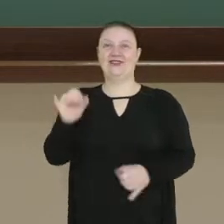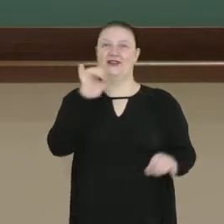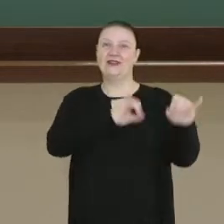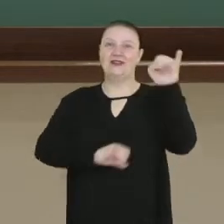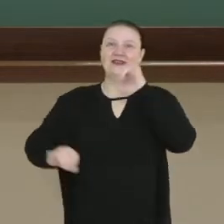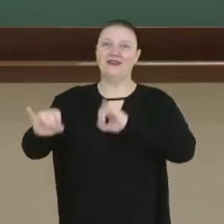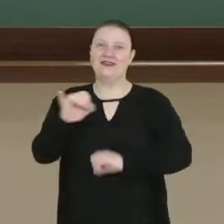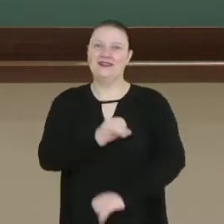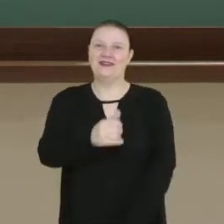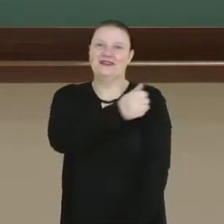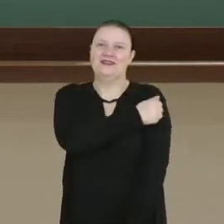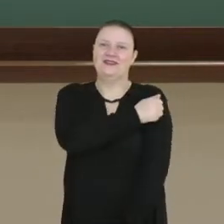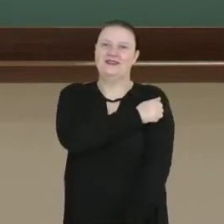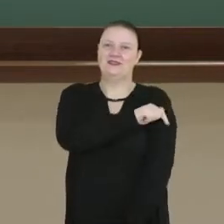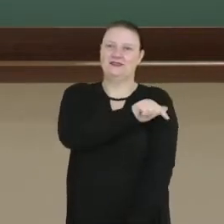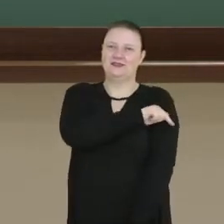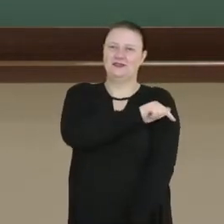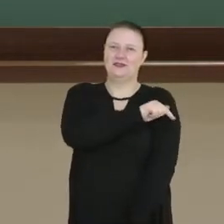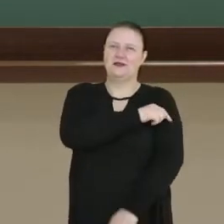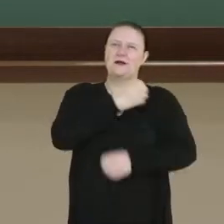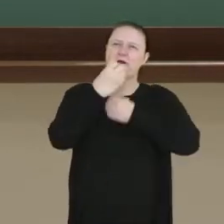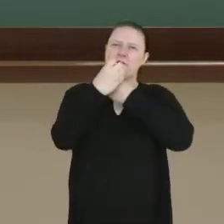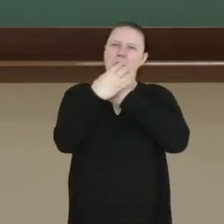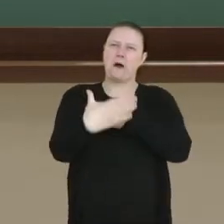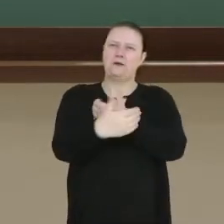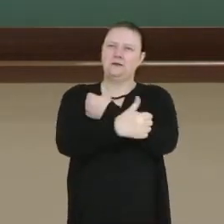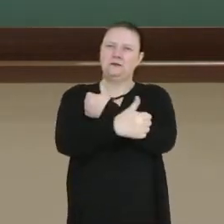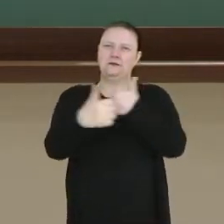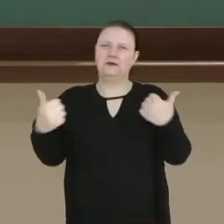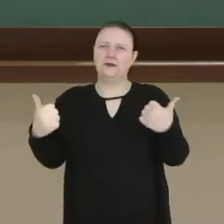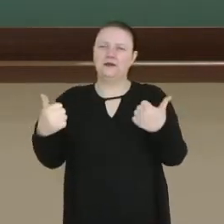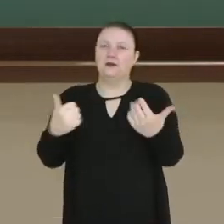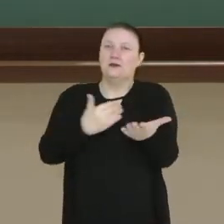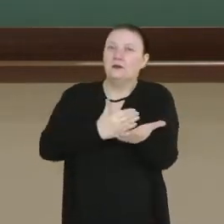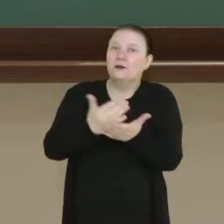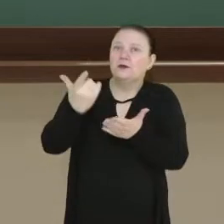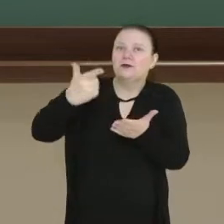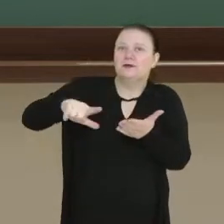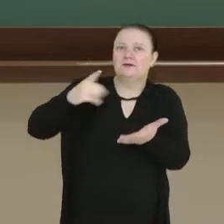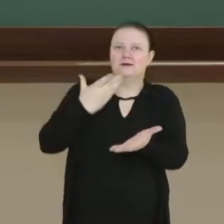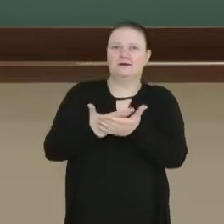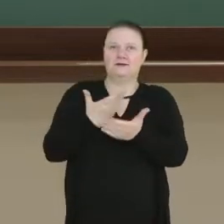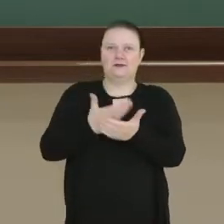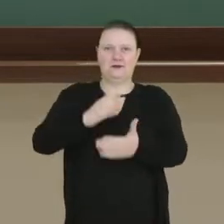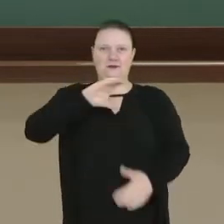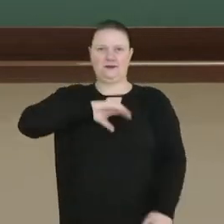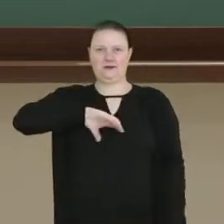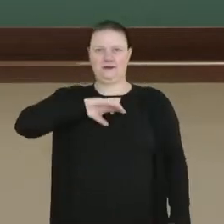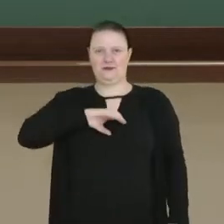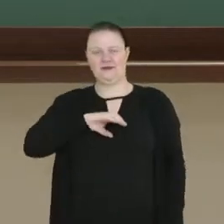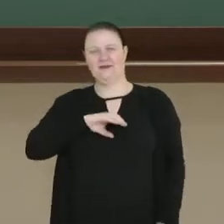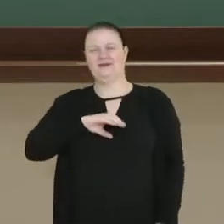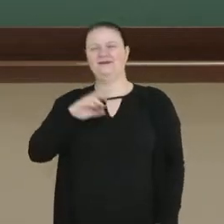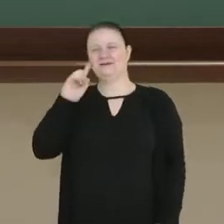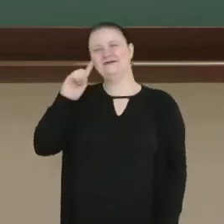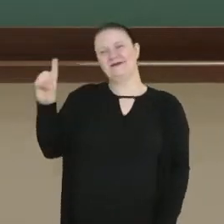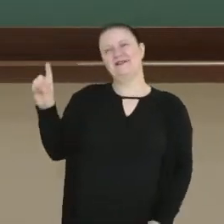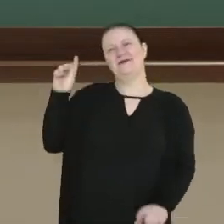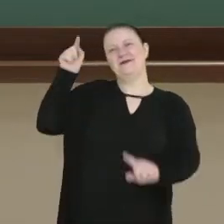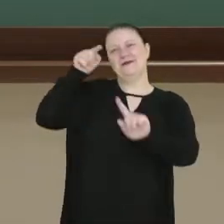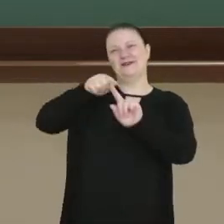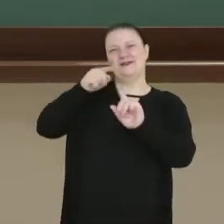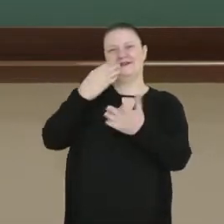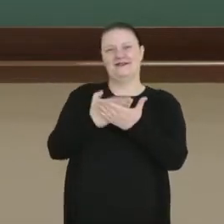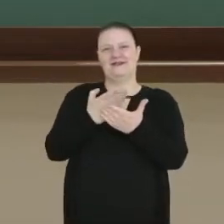Olá, alunos do 7º ano, tudo bem com vocês? Estamos começando mais uma aula de língua portuguesa. Vamos conferir então os nossos